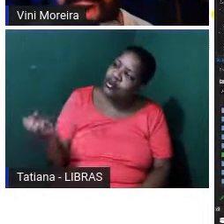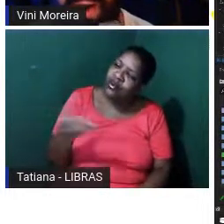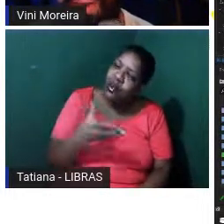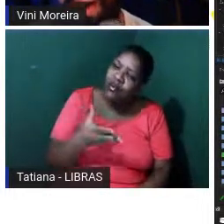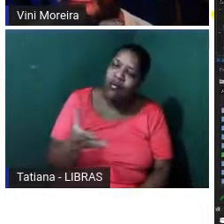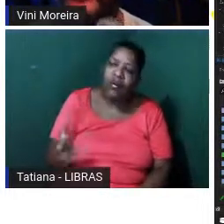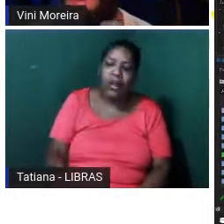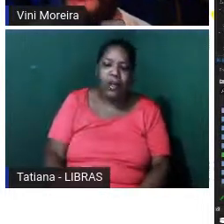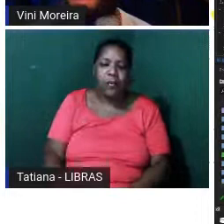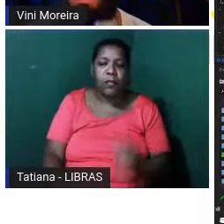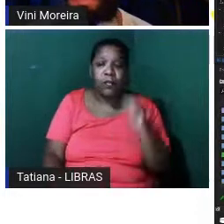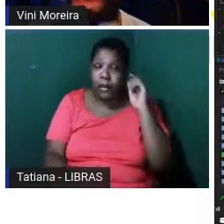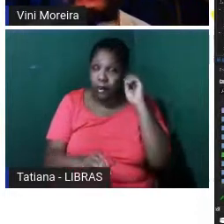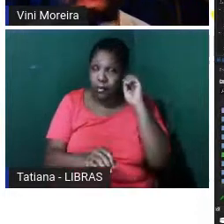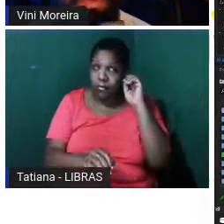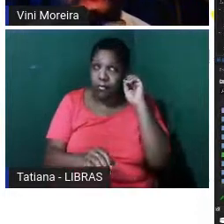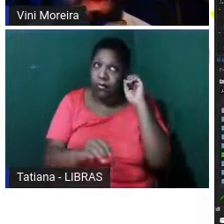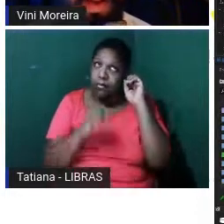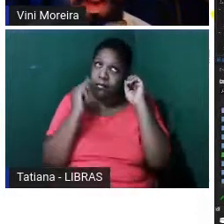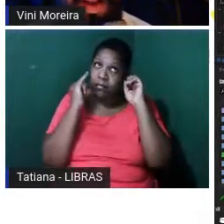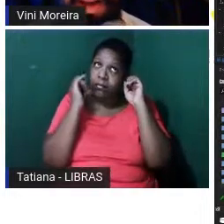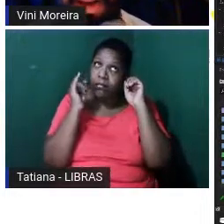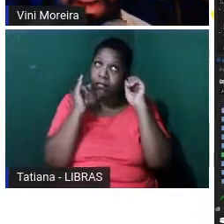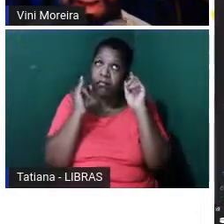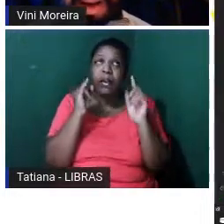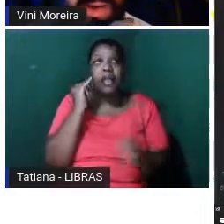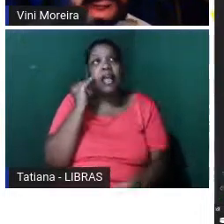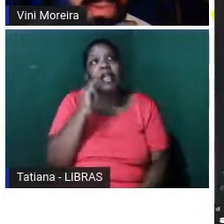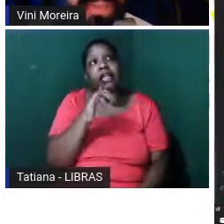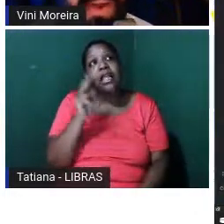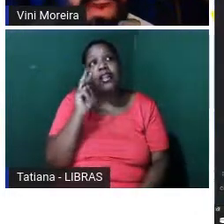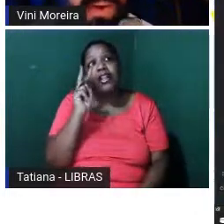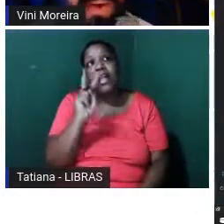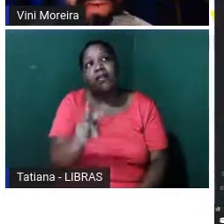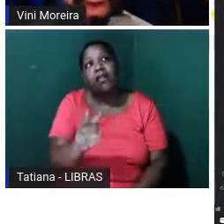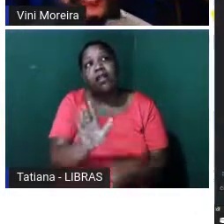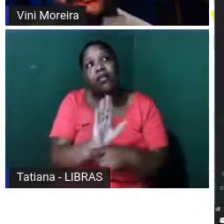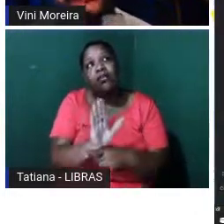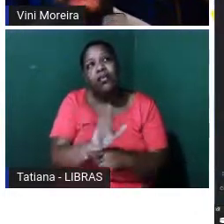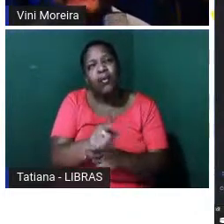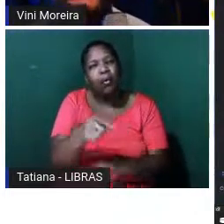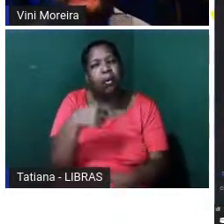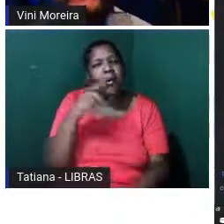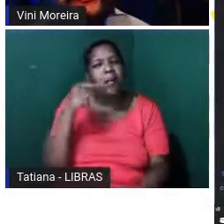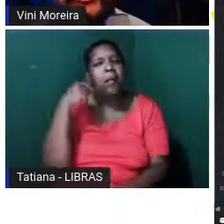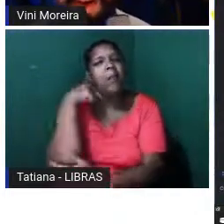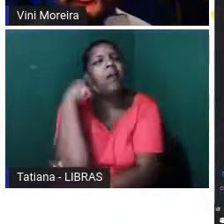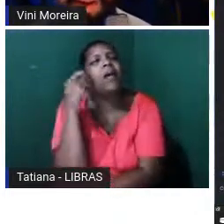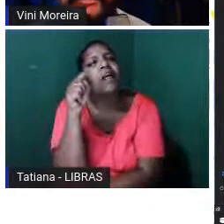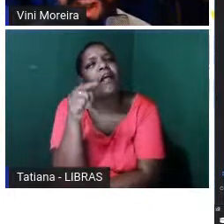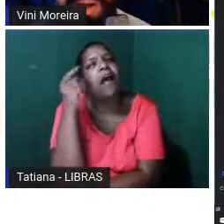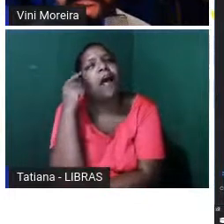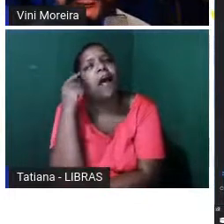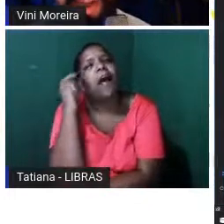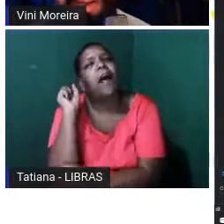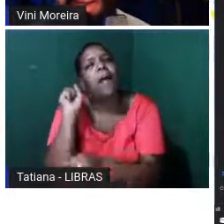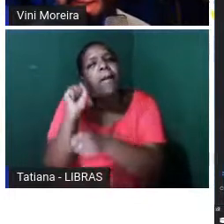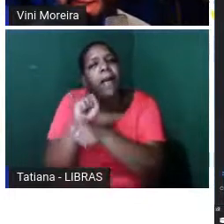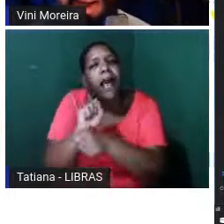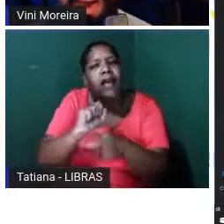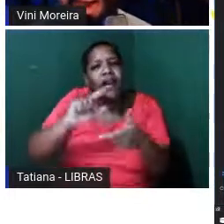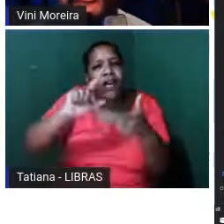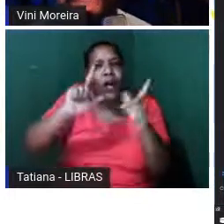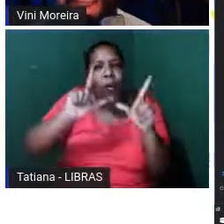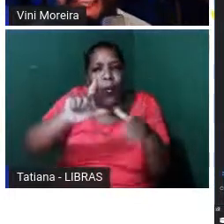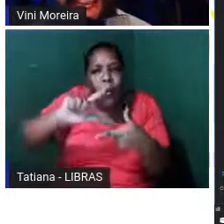o negócio aí quando a gente está vendo um vídeo e ninguém pensa que alguém vai parar esse vídeo vai ver quadro a